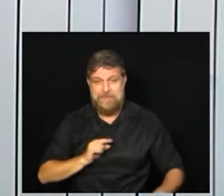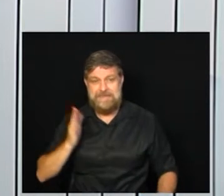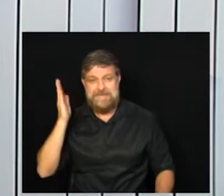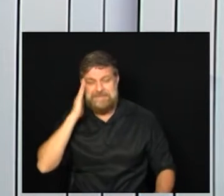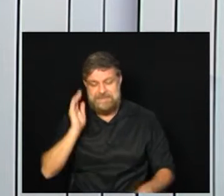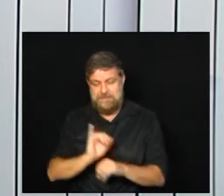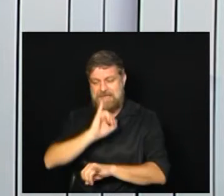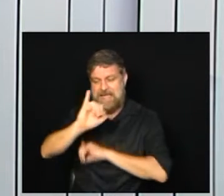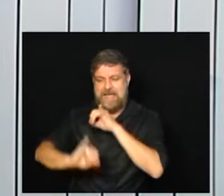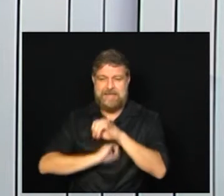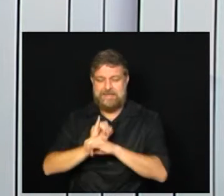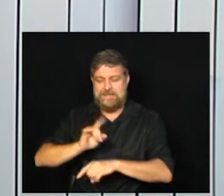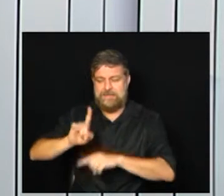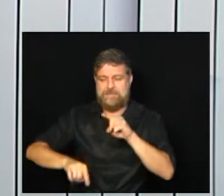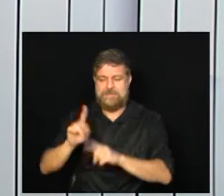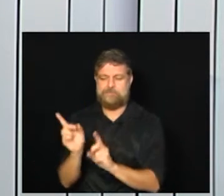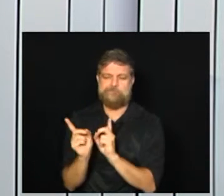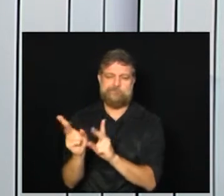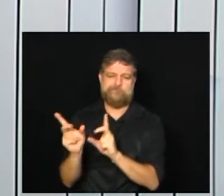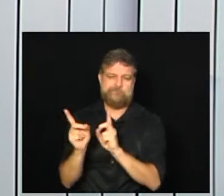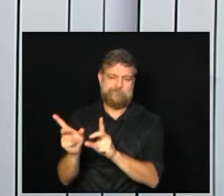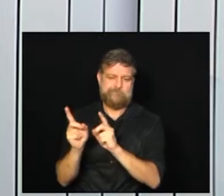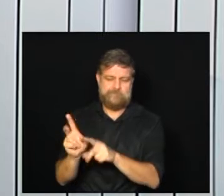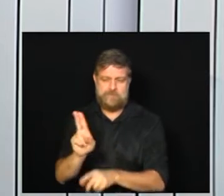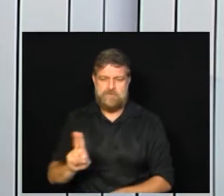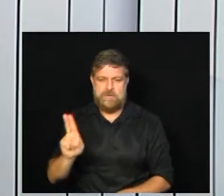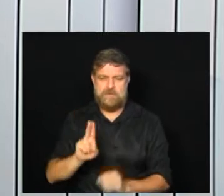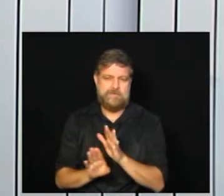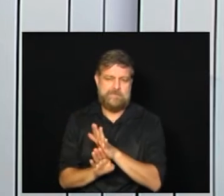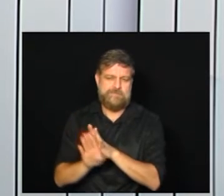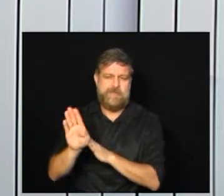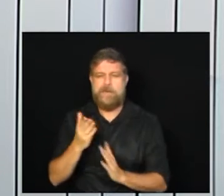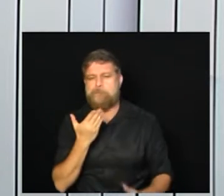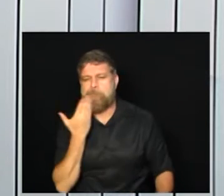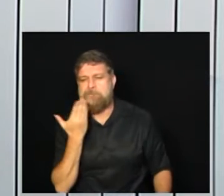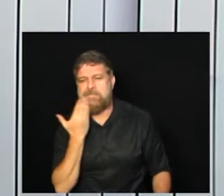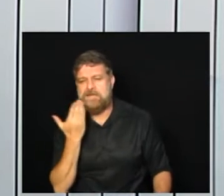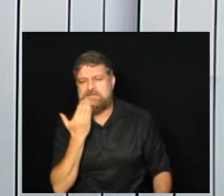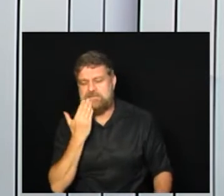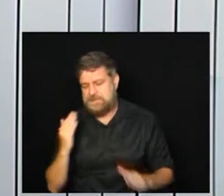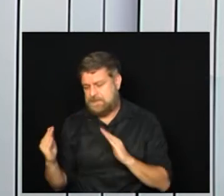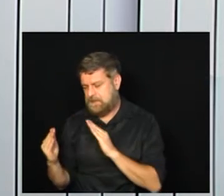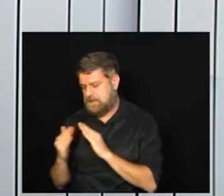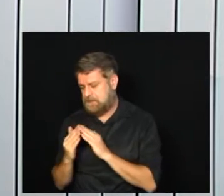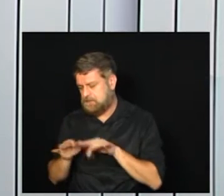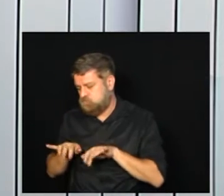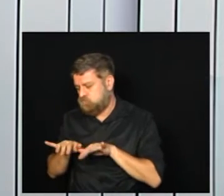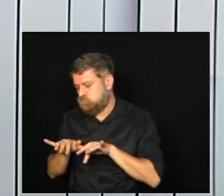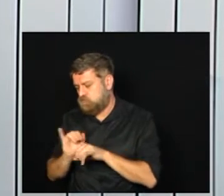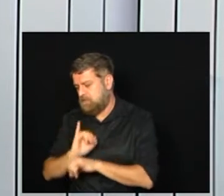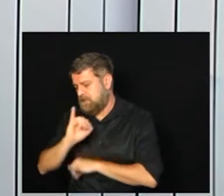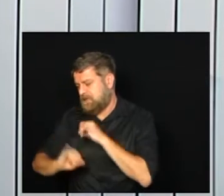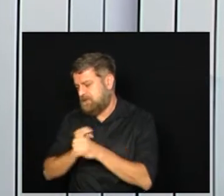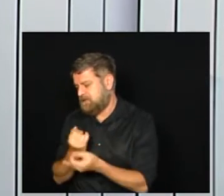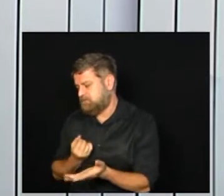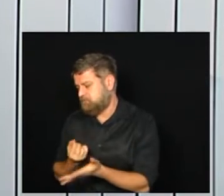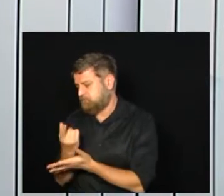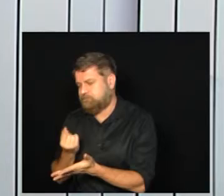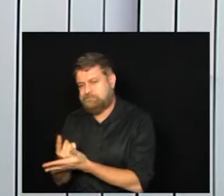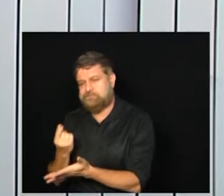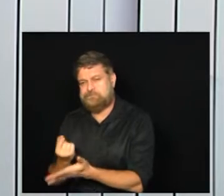da internet, né, cada vez mais utilizado, essa facilidade de dentro da própria residência você conseguir fazer